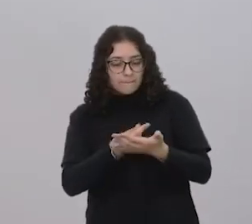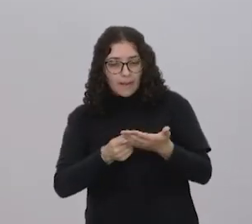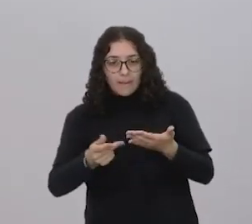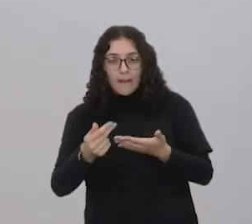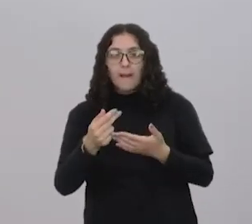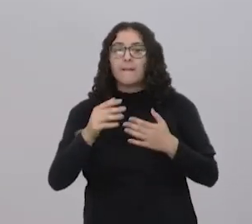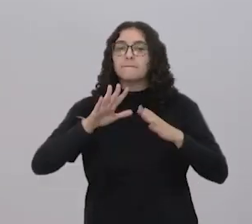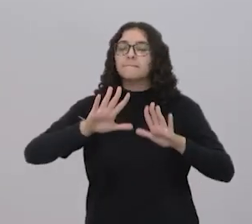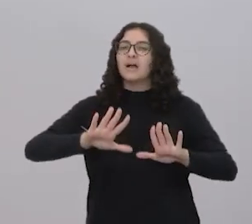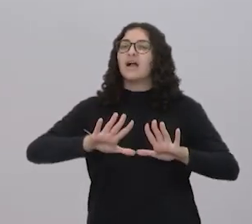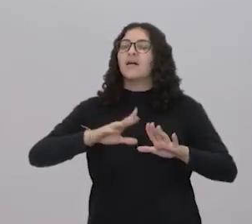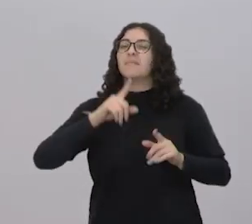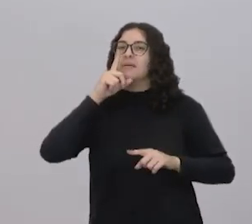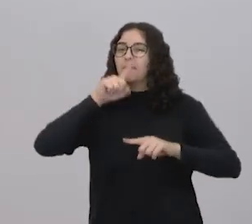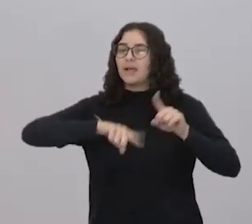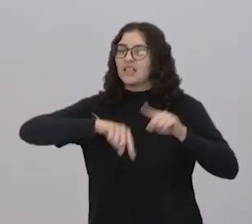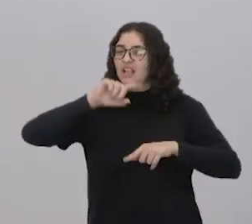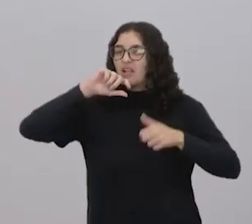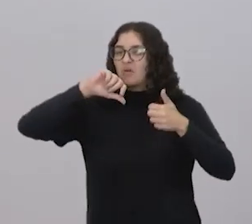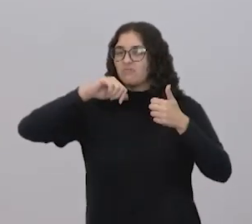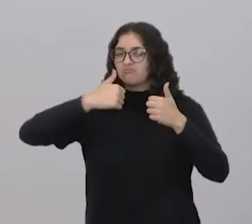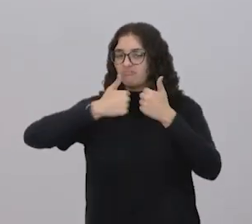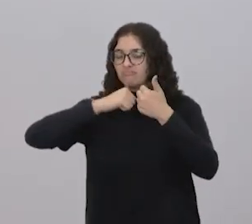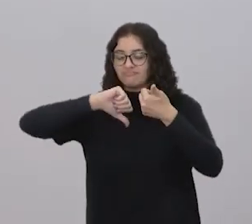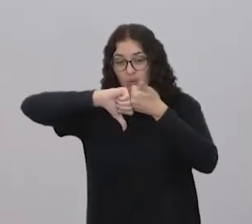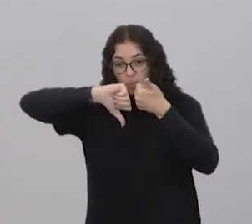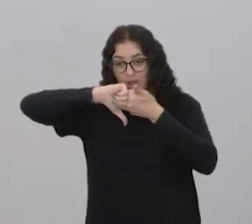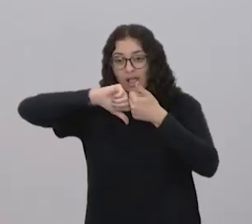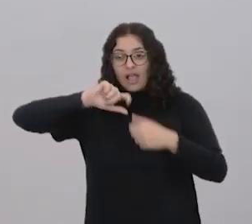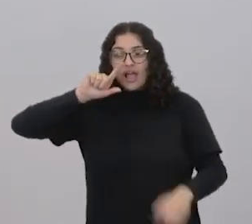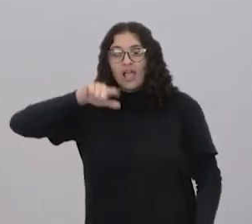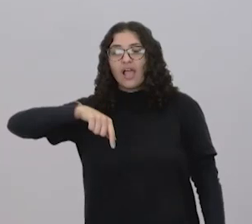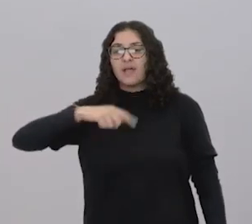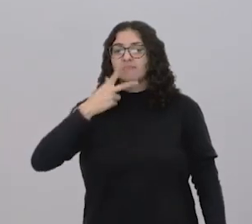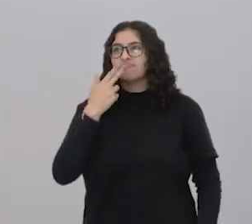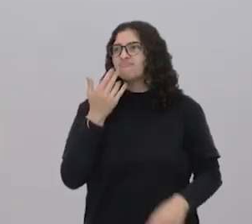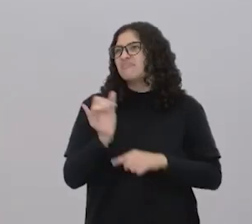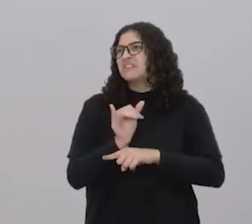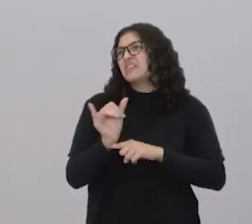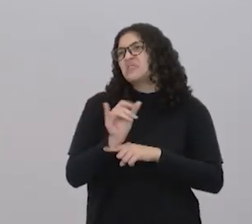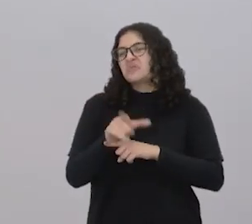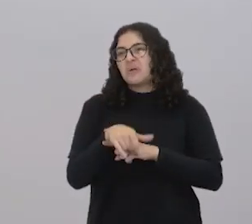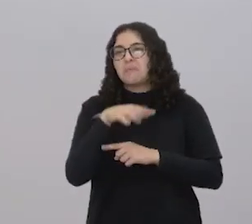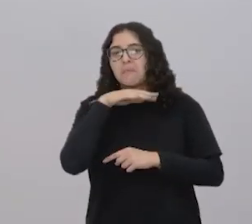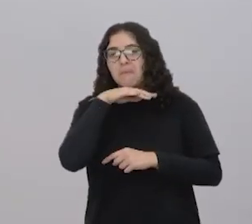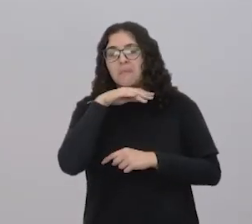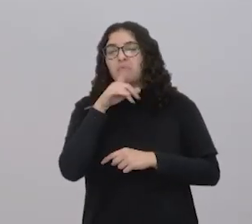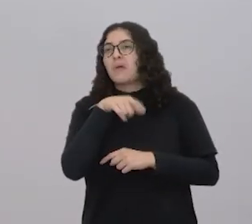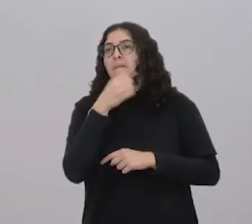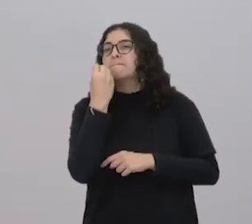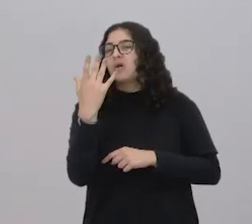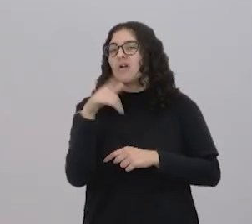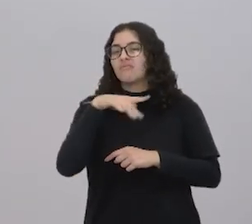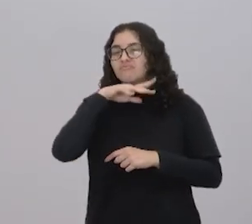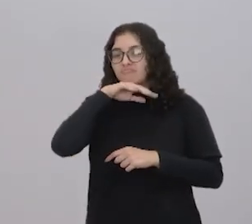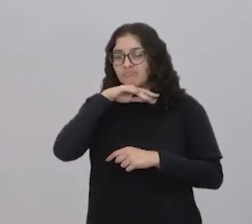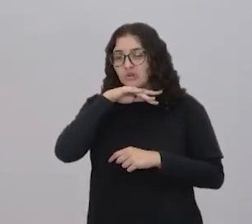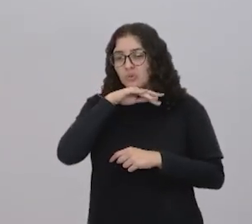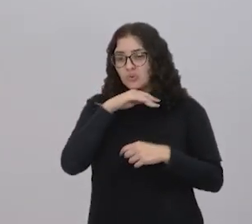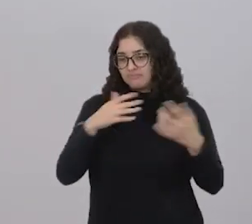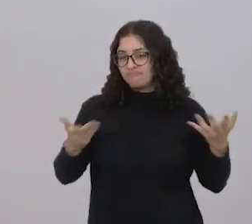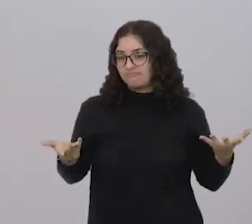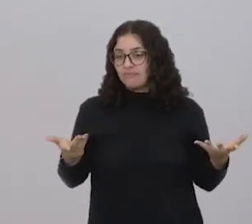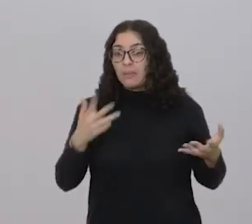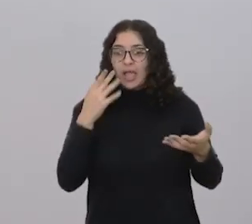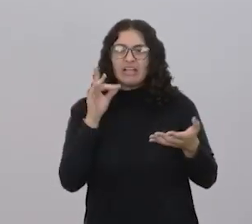à qualidade dos equipamentos serem coisas improvisadas, você vai ter uma maior dificuldade de fazer um desenho mais realista.